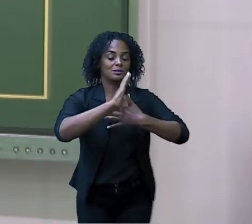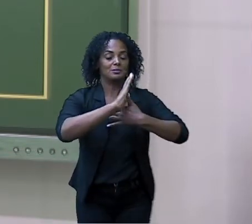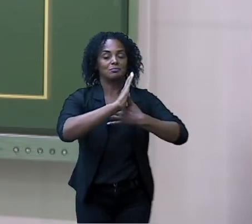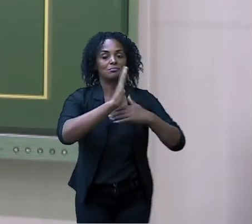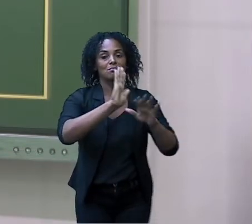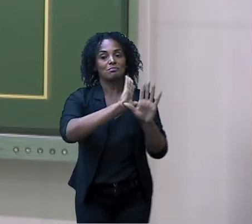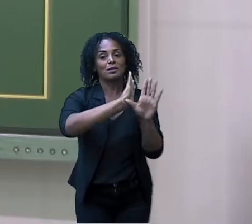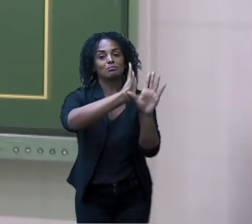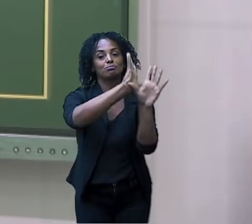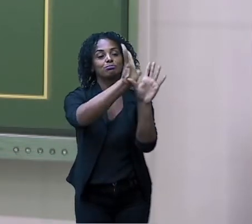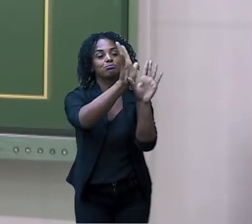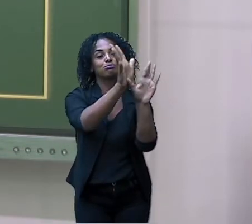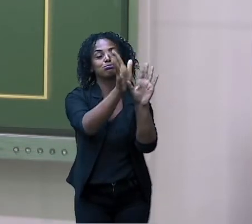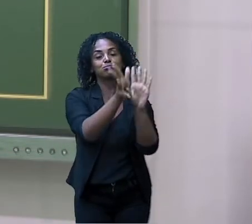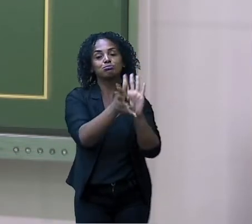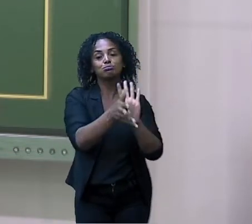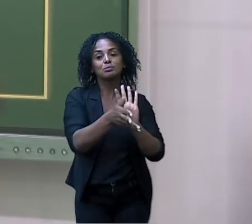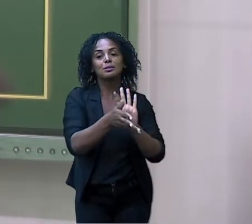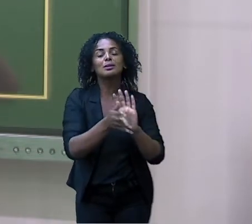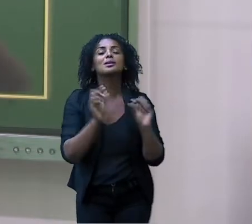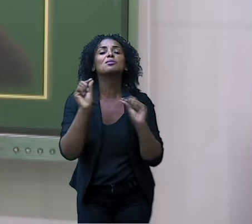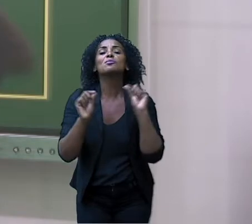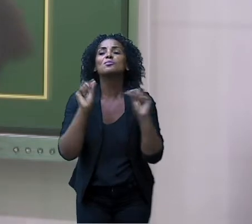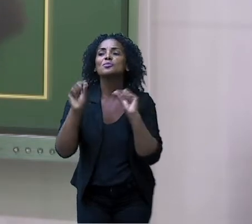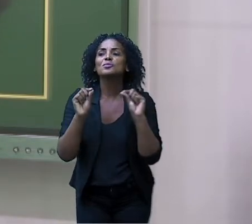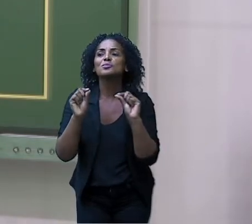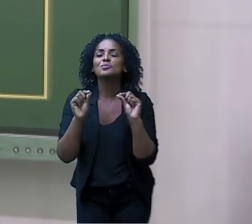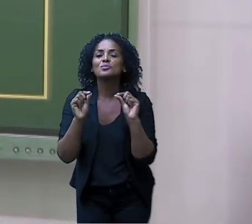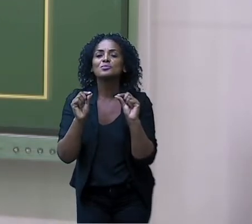Fish, ocean.